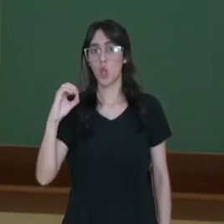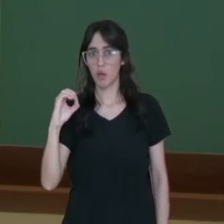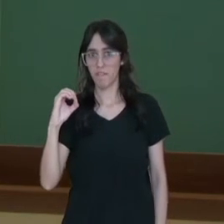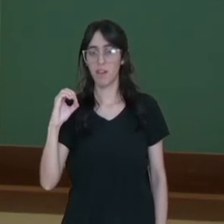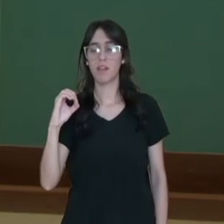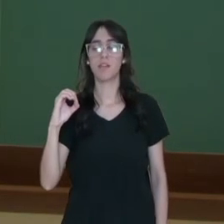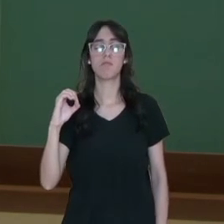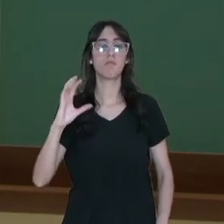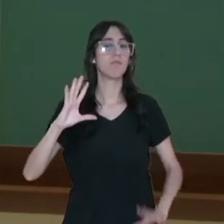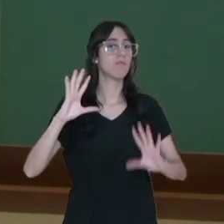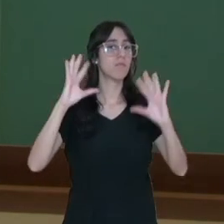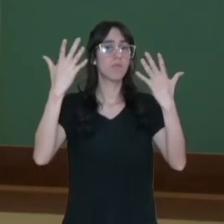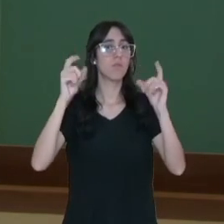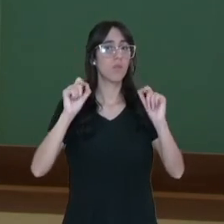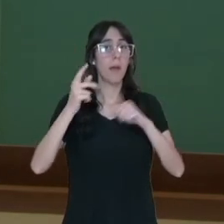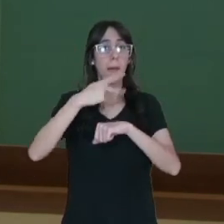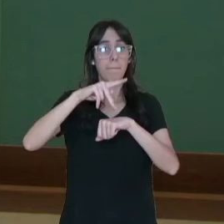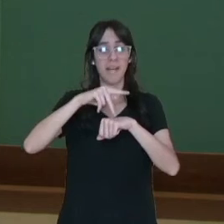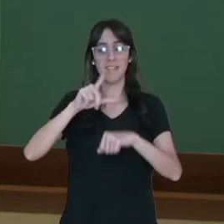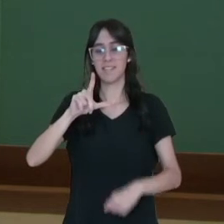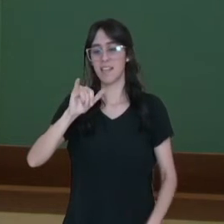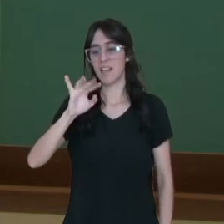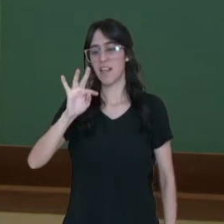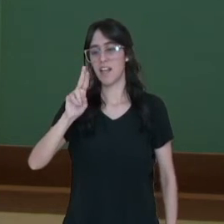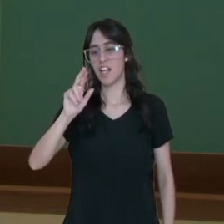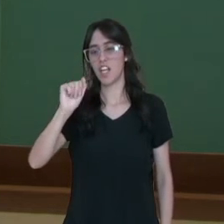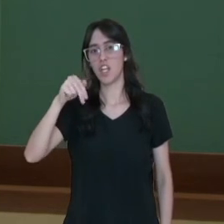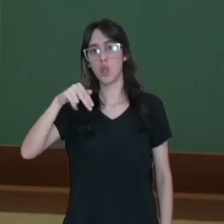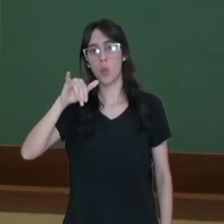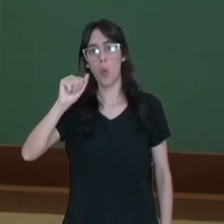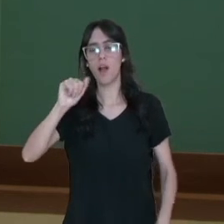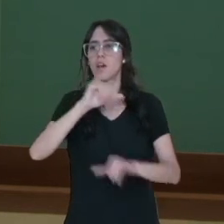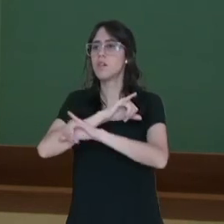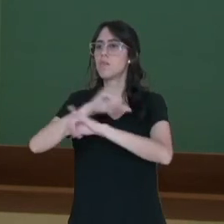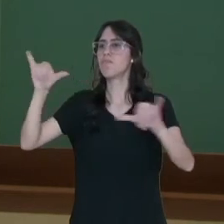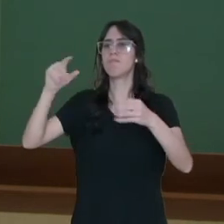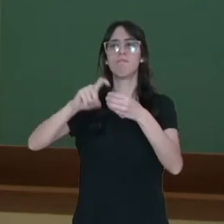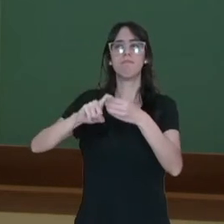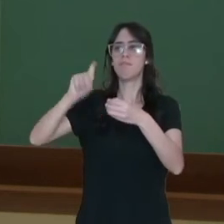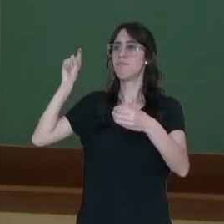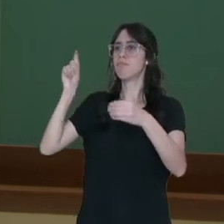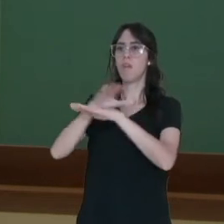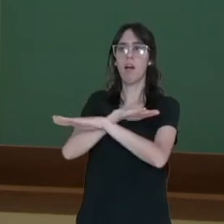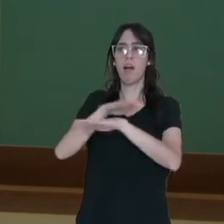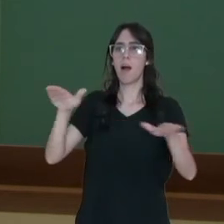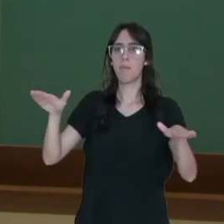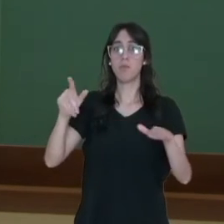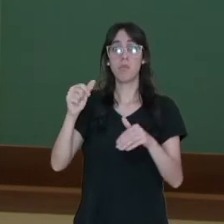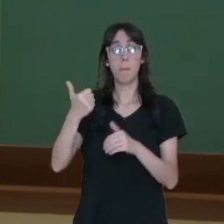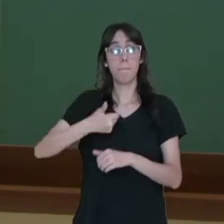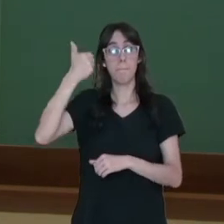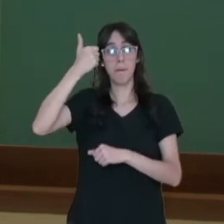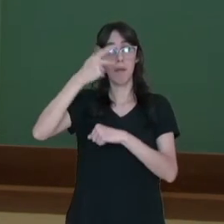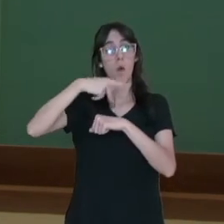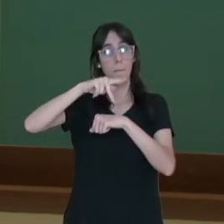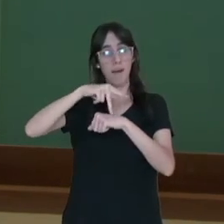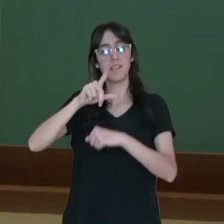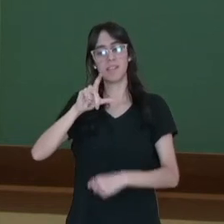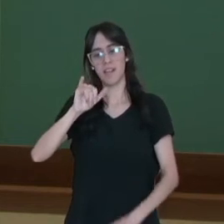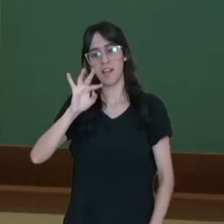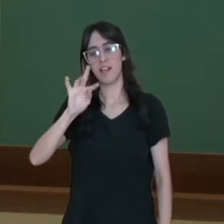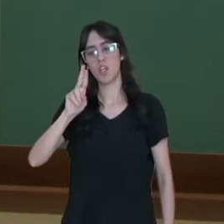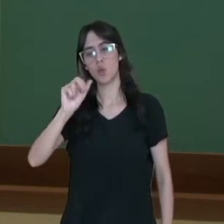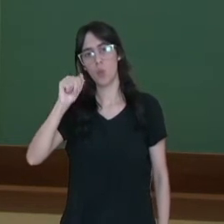1990, a Lituânia proclamou sua independência em relação à União Soviética e foi o primeiro país a abandonar oficialmente